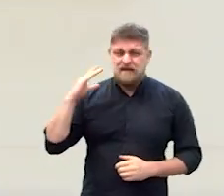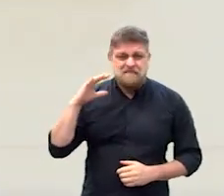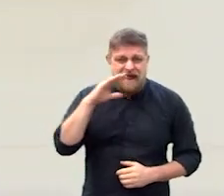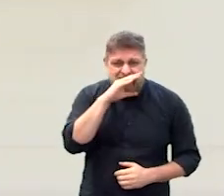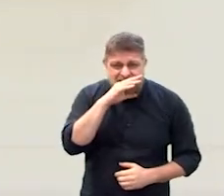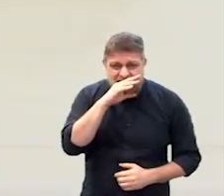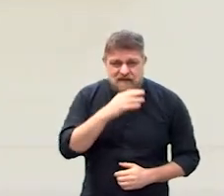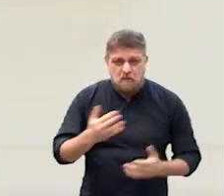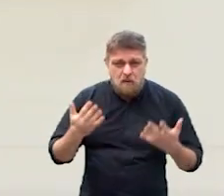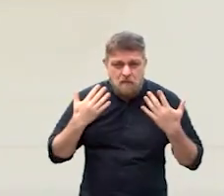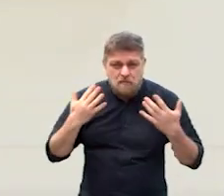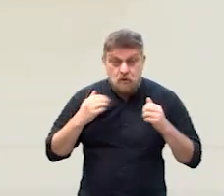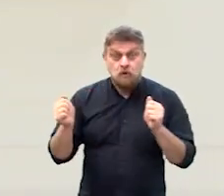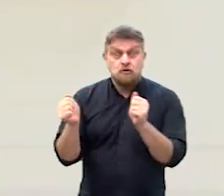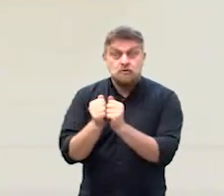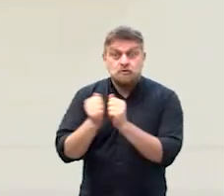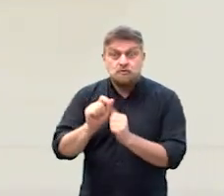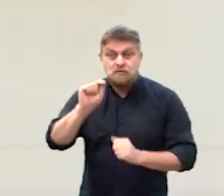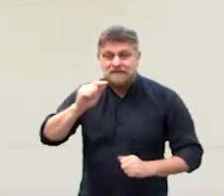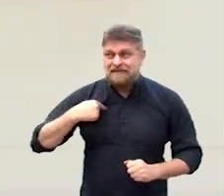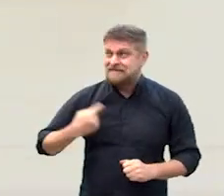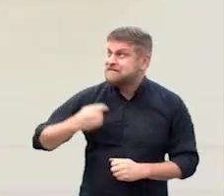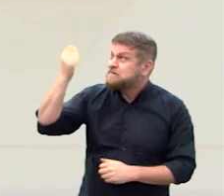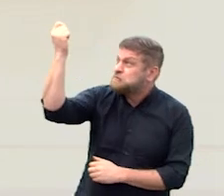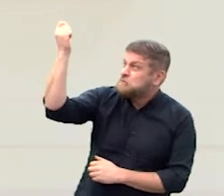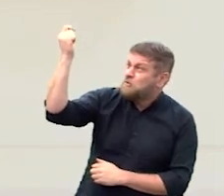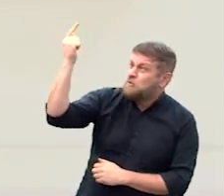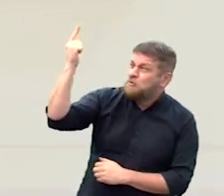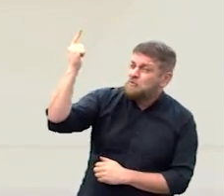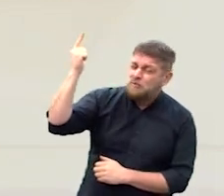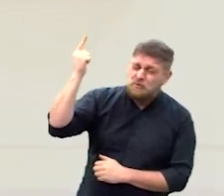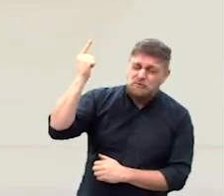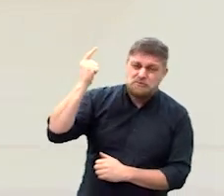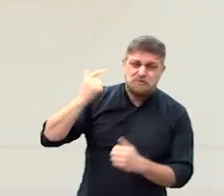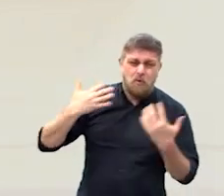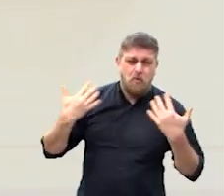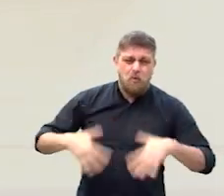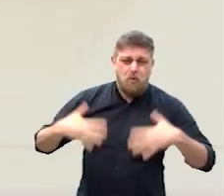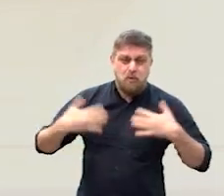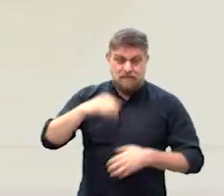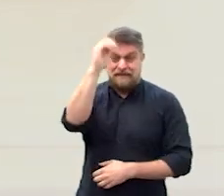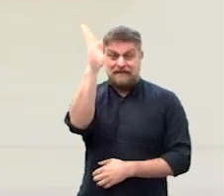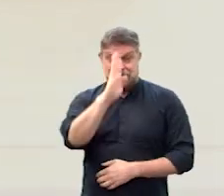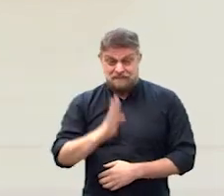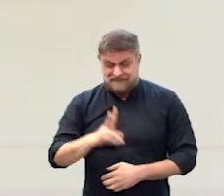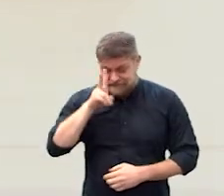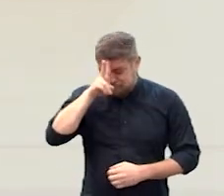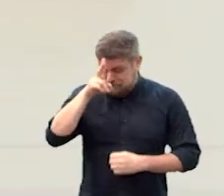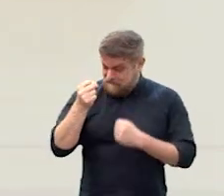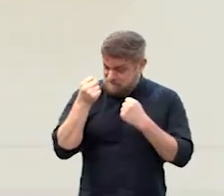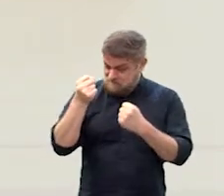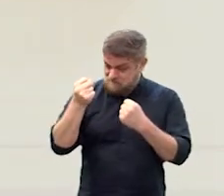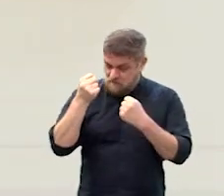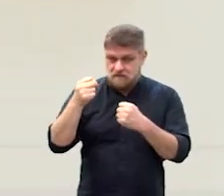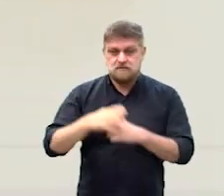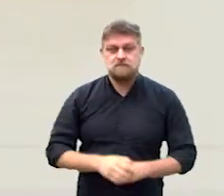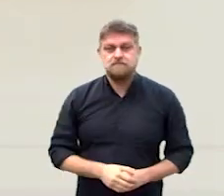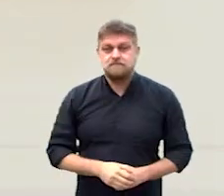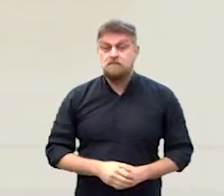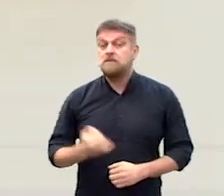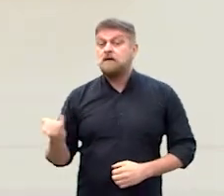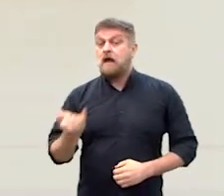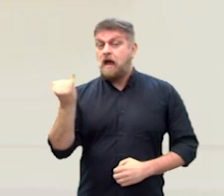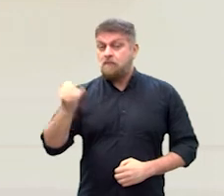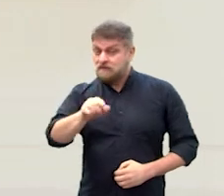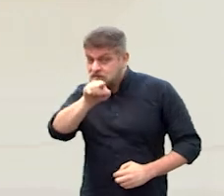O verão está chegando e junto com ele o sol. O sol que no Brasil cada ano está mais